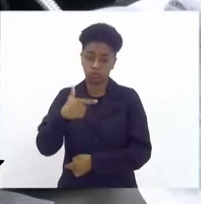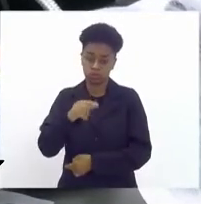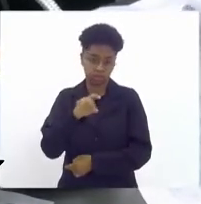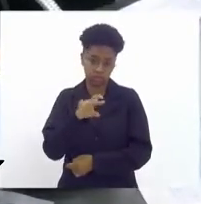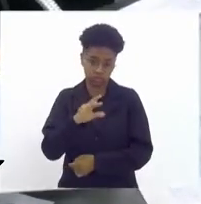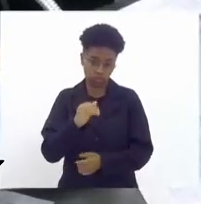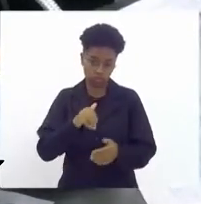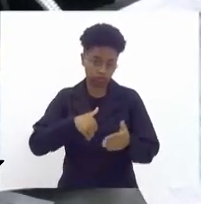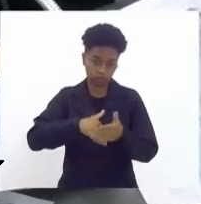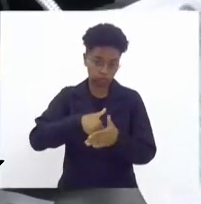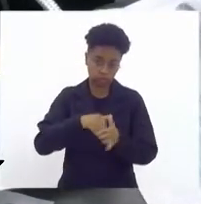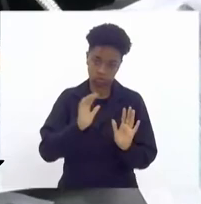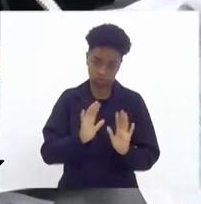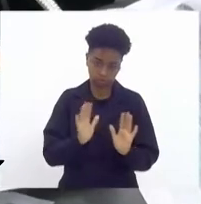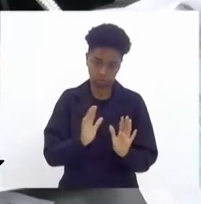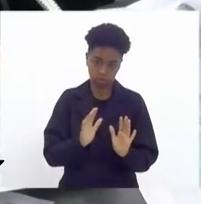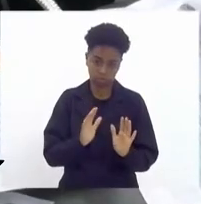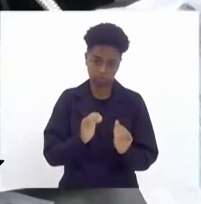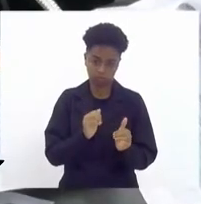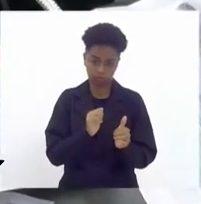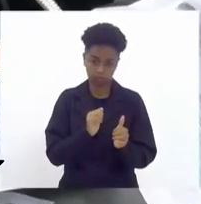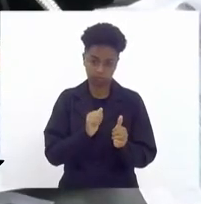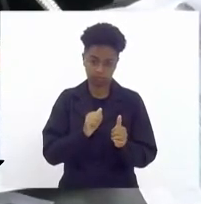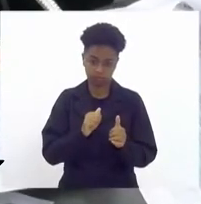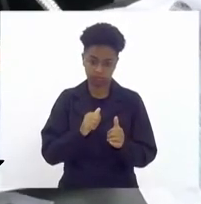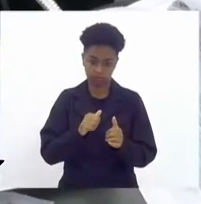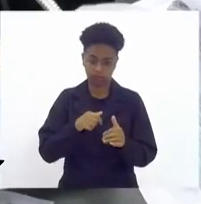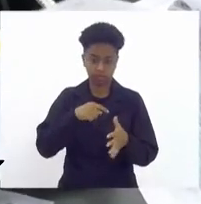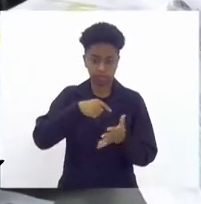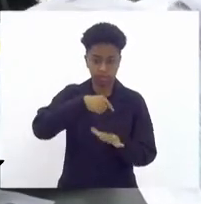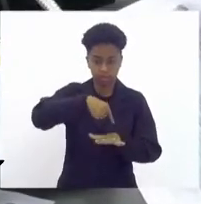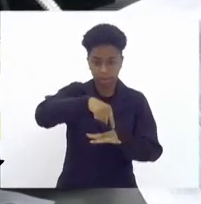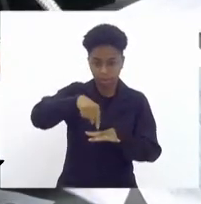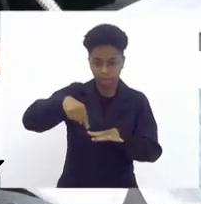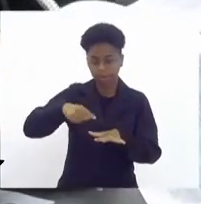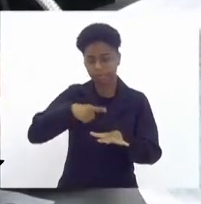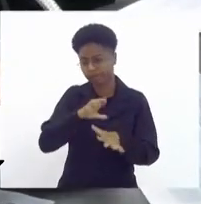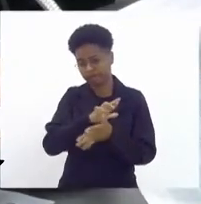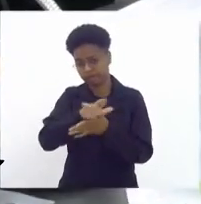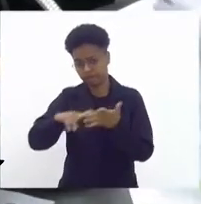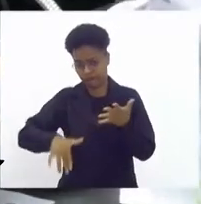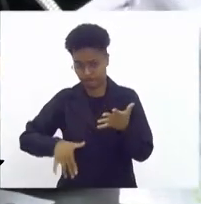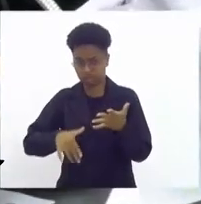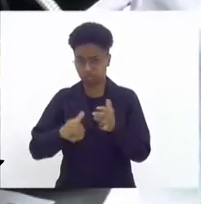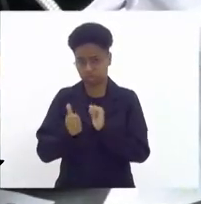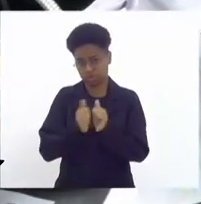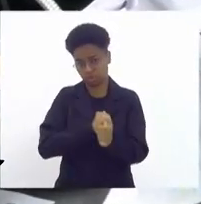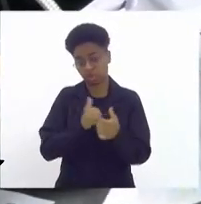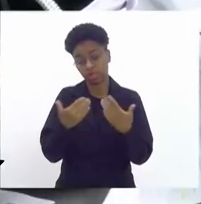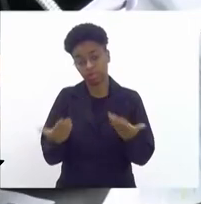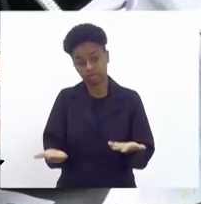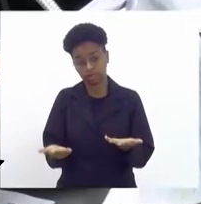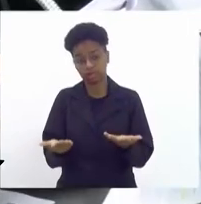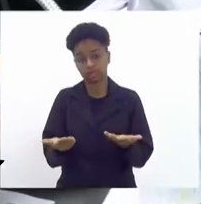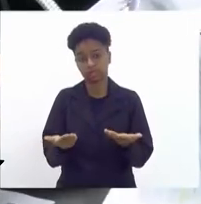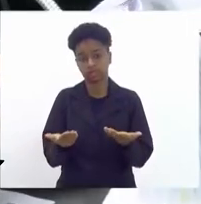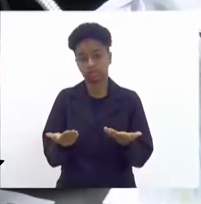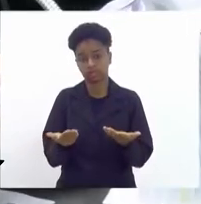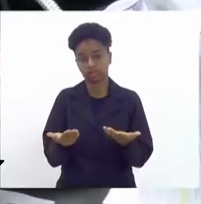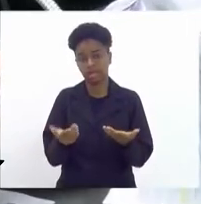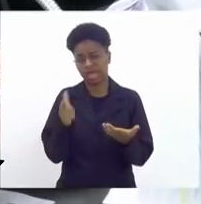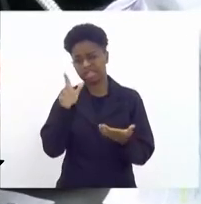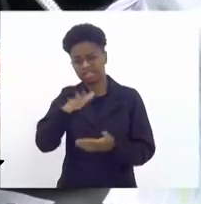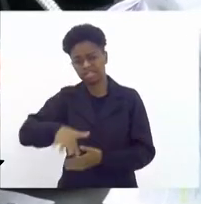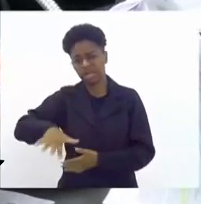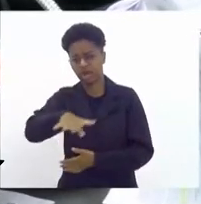menores da modalidade de futebol. Então, ele vai em todo o espectro. Então, é mais amplo.